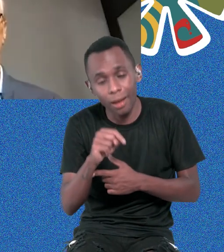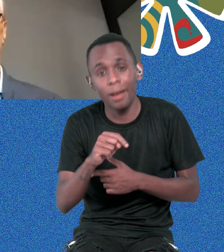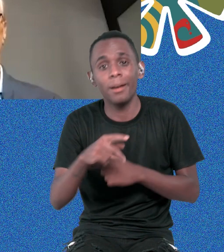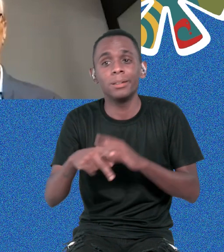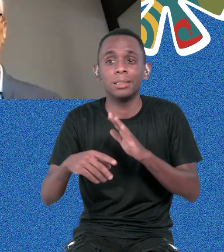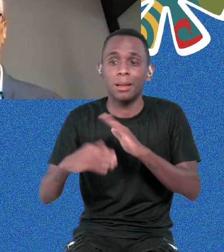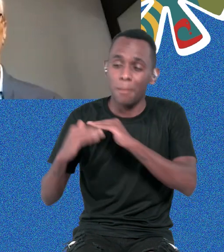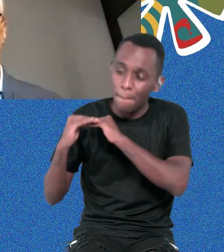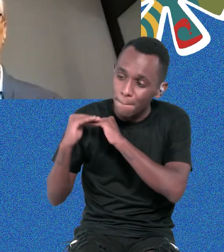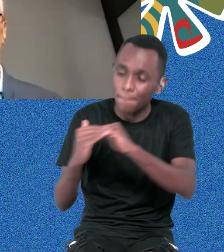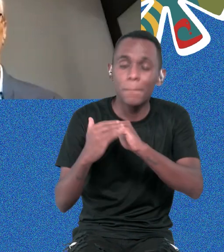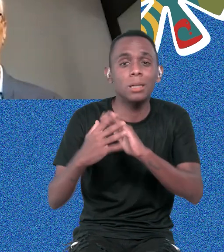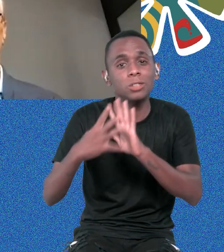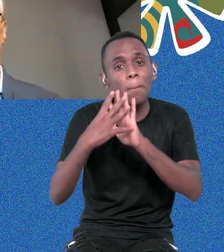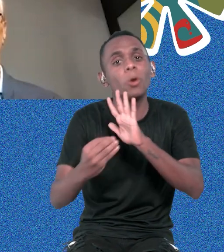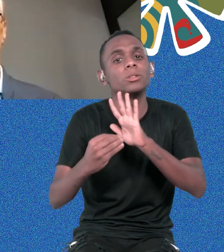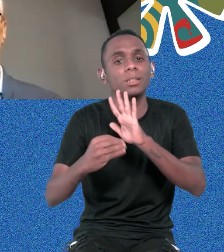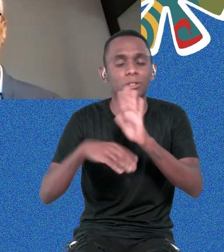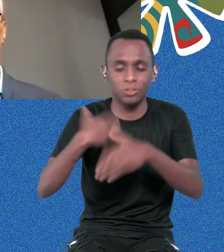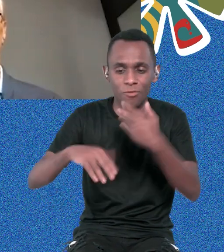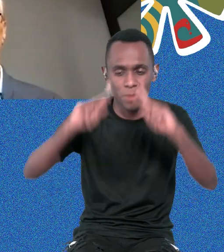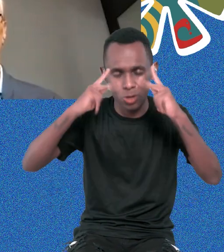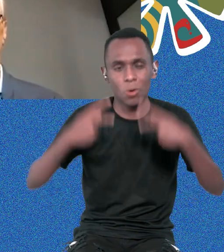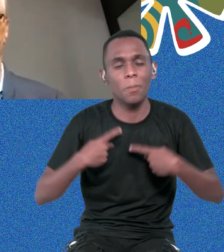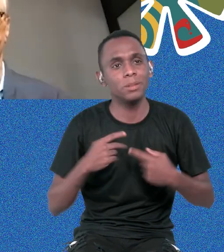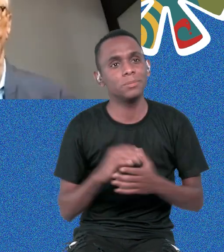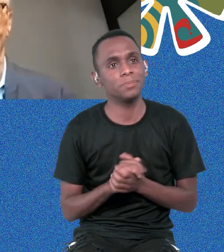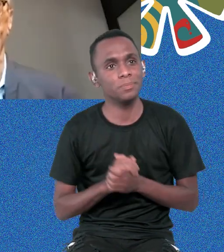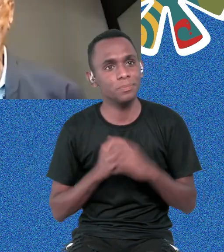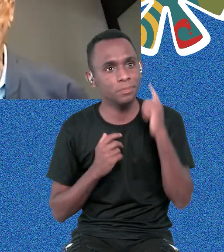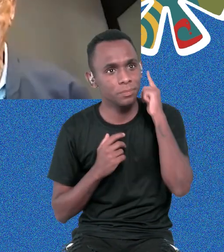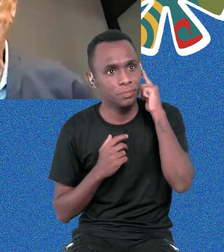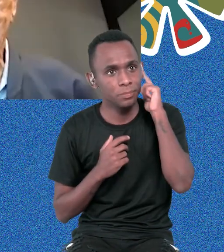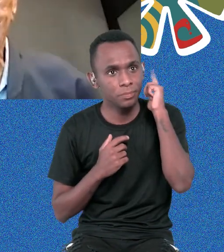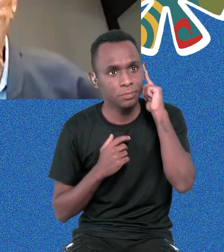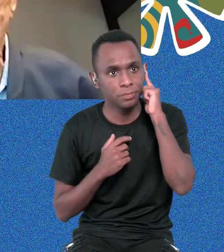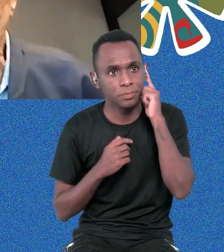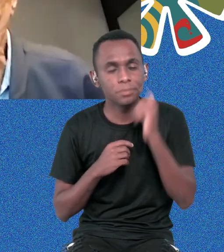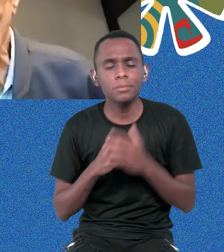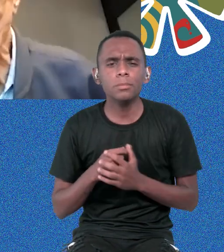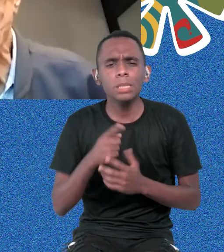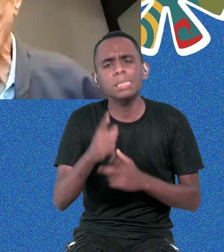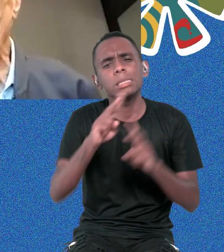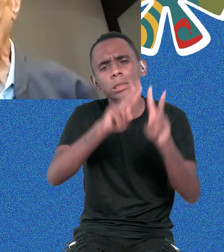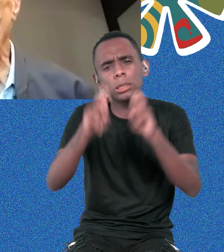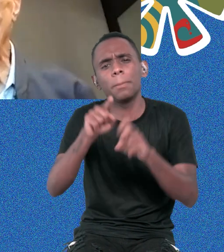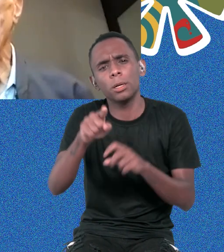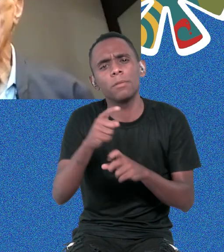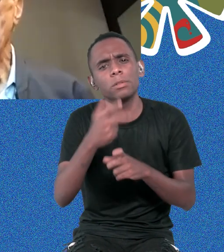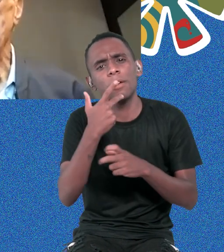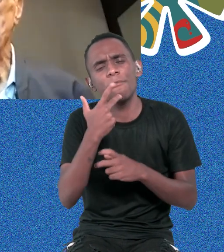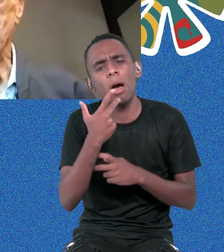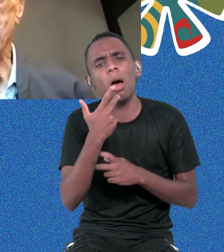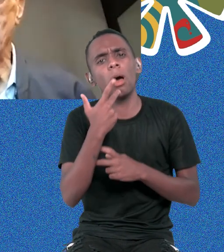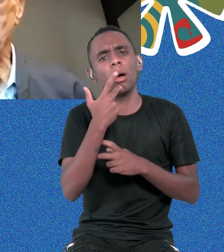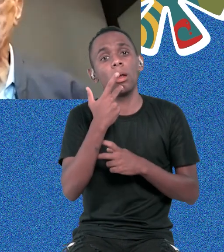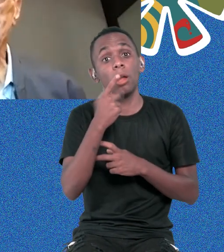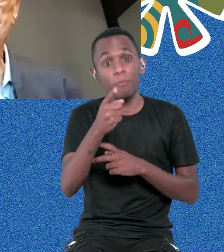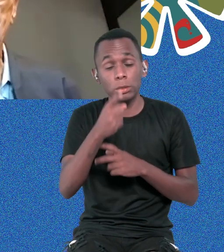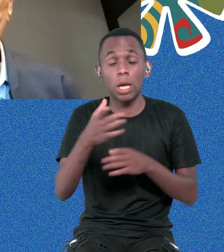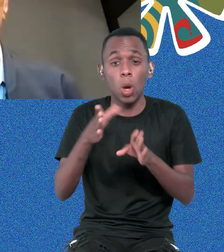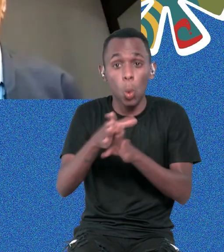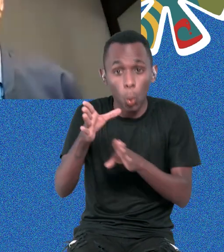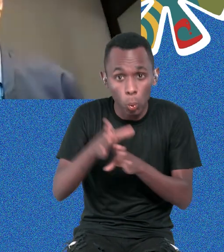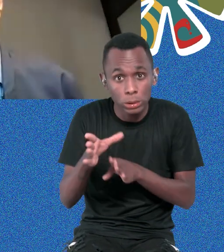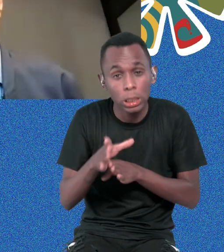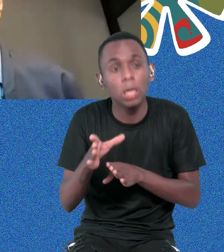das matrizes culturais de formação humana, não é isso? Este ponto que você coloca é, veja, o que você nos